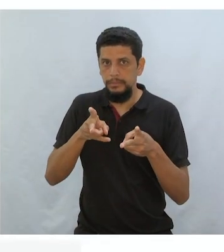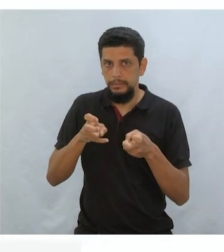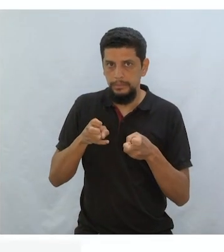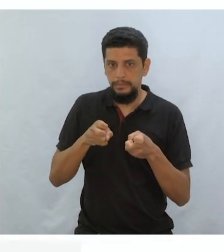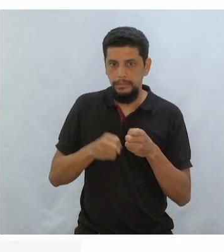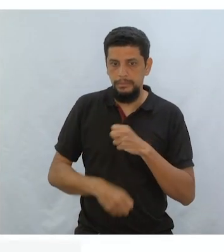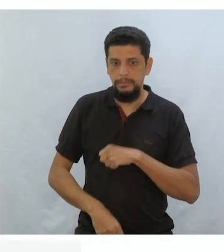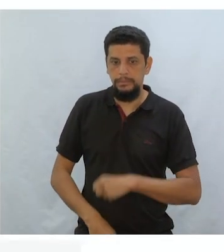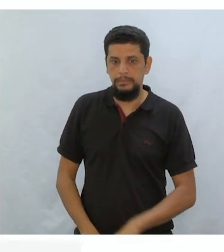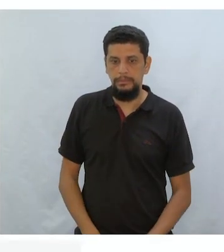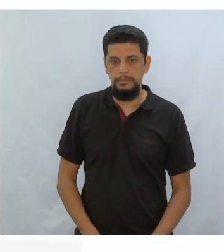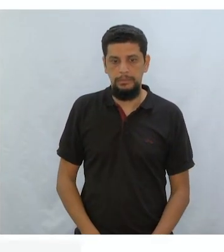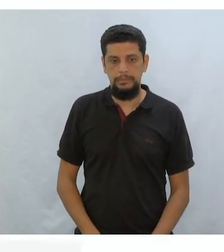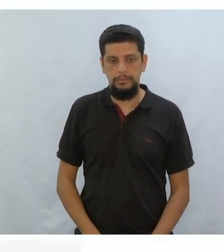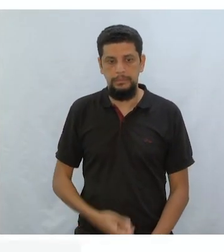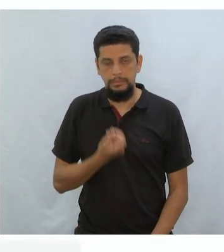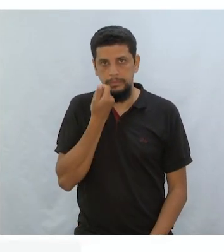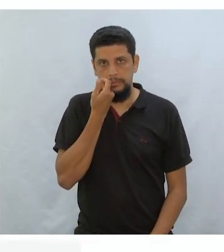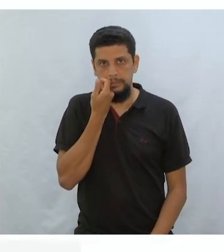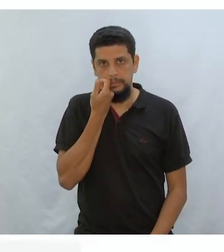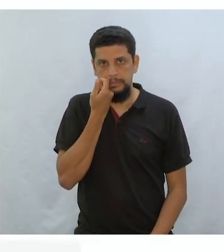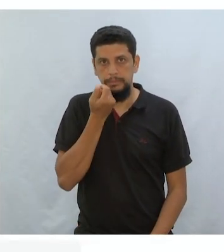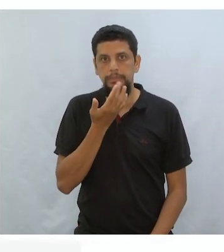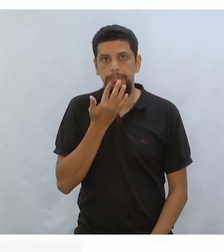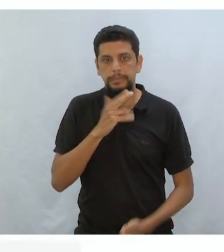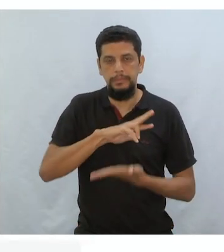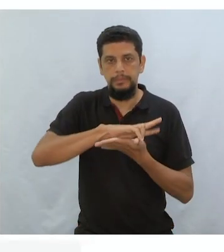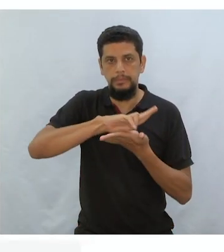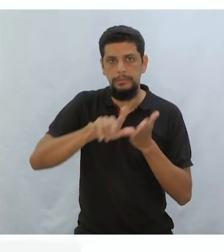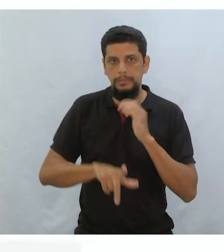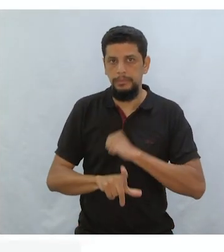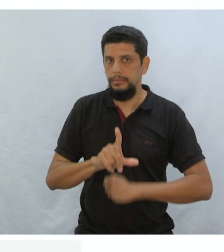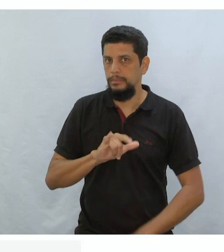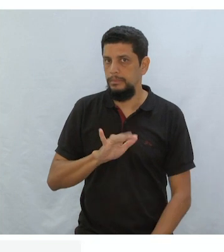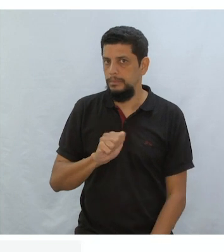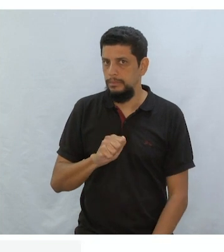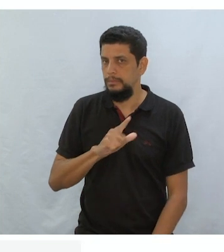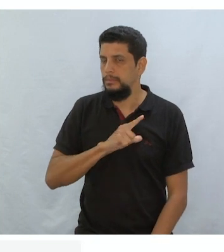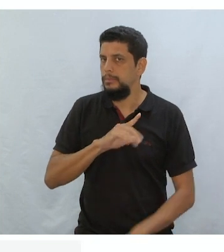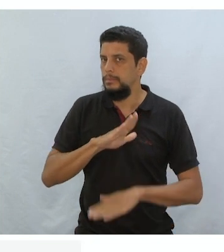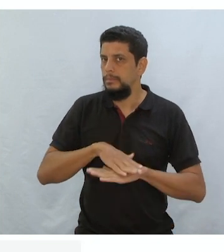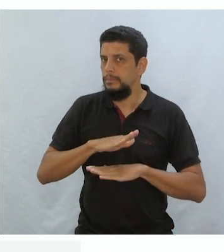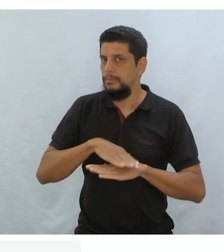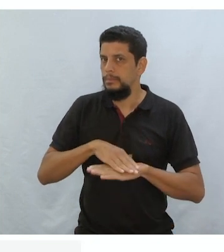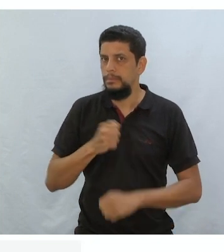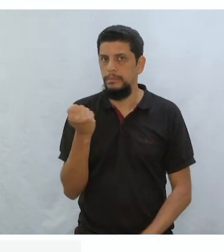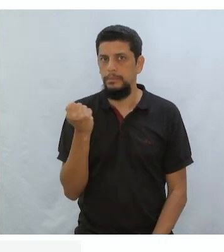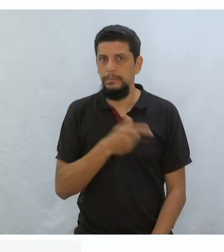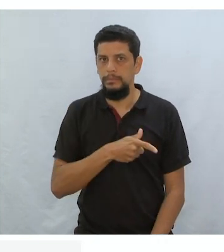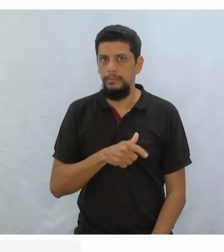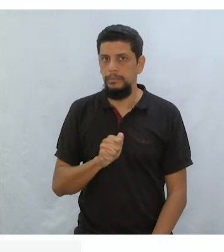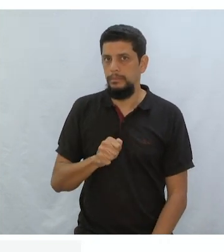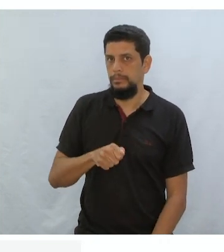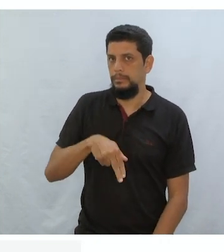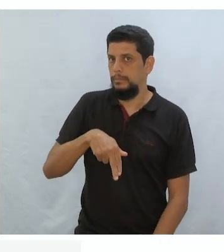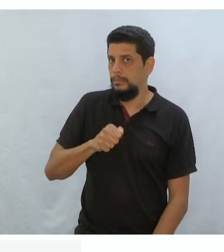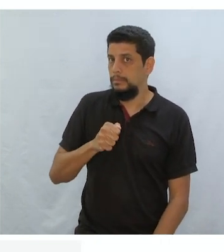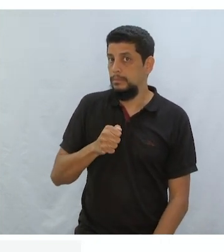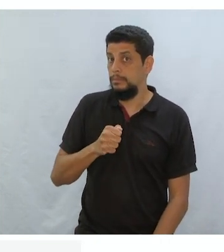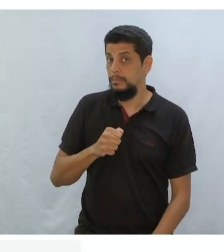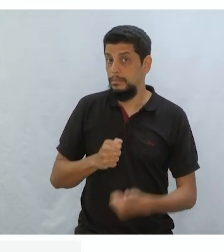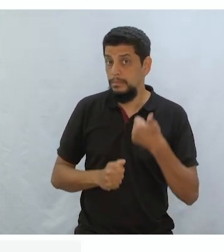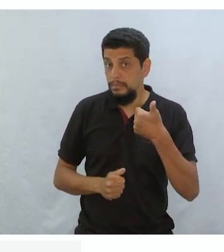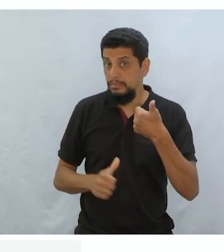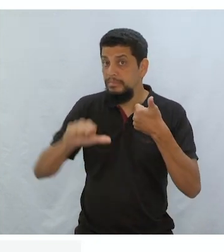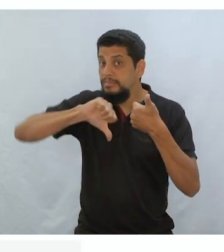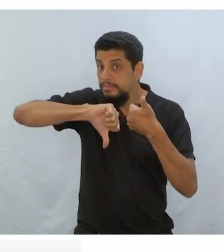Observando os estojos, Lia tem mais lápis de cor do que Ana. Sim ou